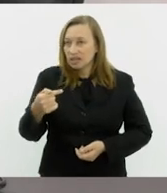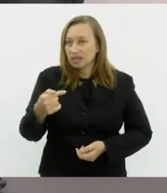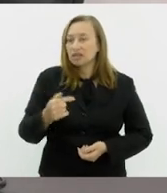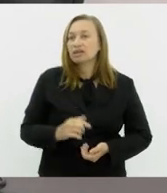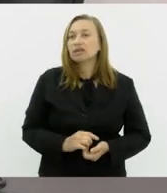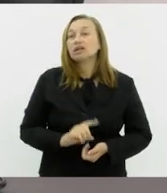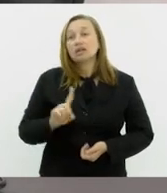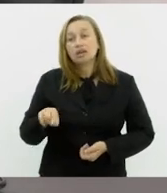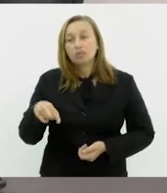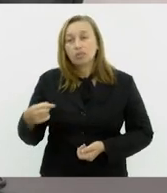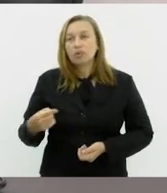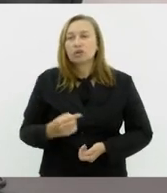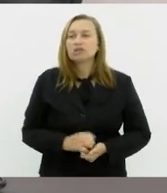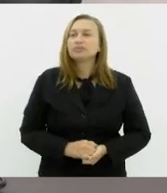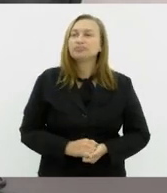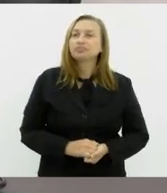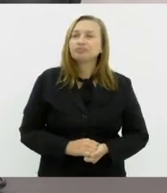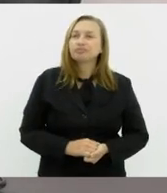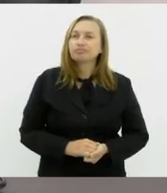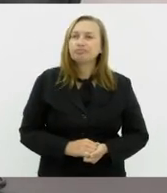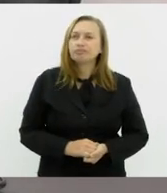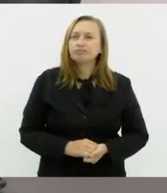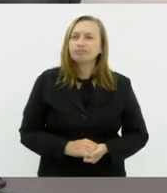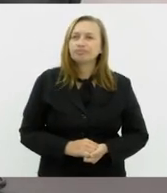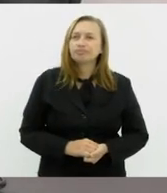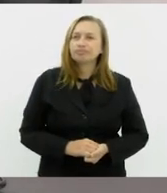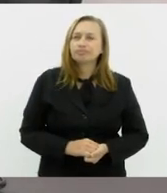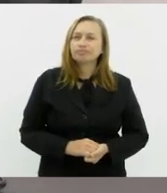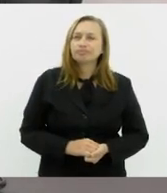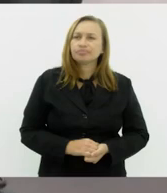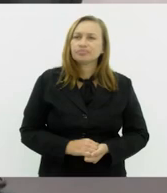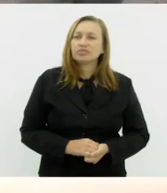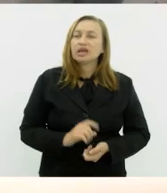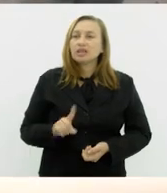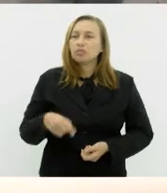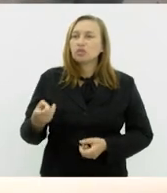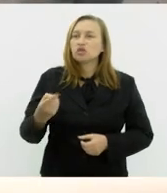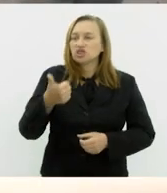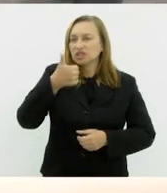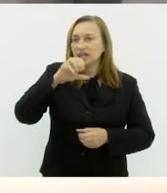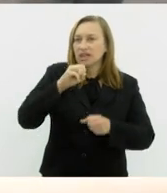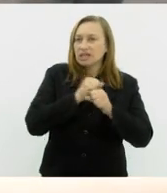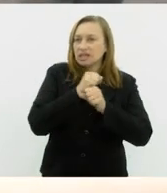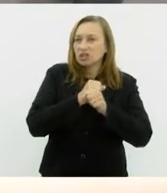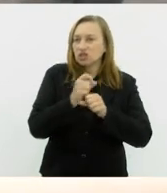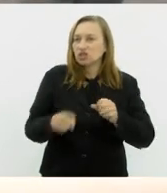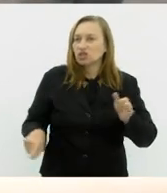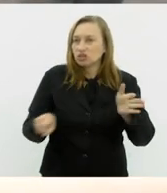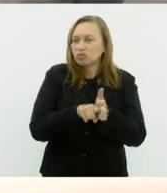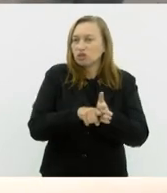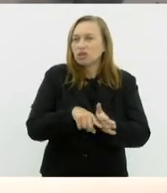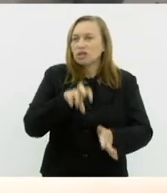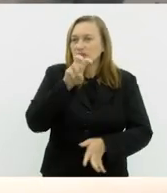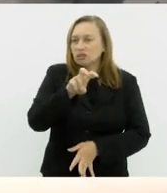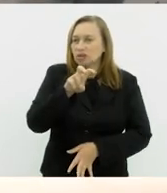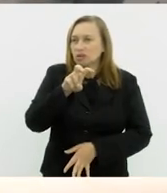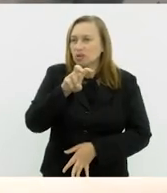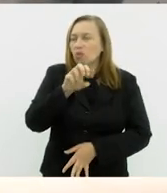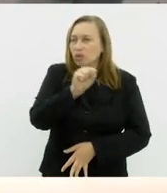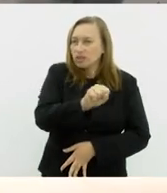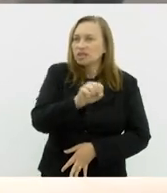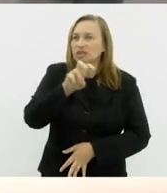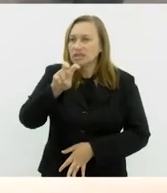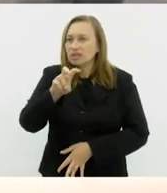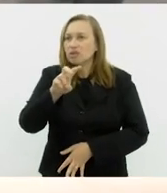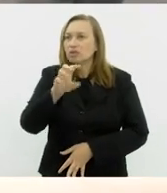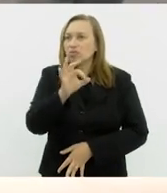auditoria ambiental, e, passados 10 anos, isso significou a redução de 85% da poluição da Reduc